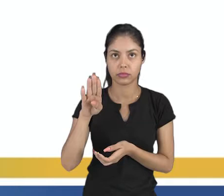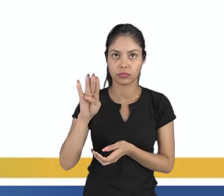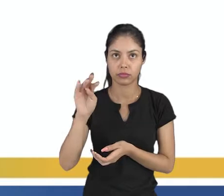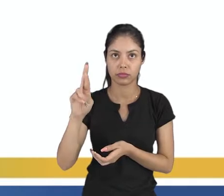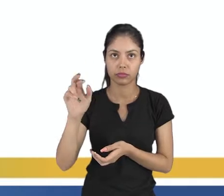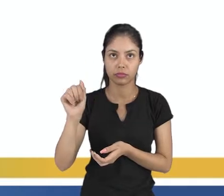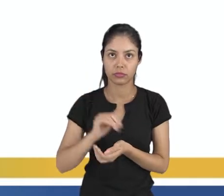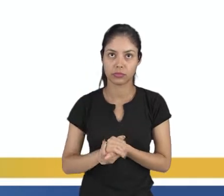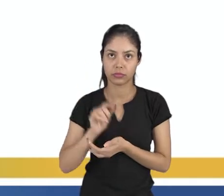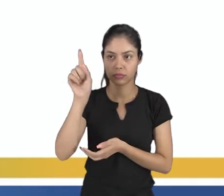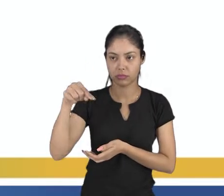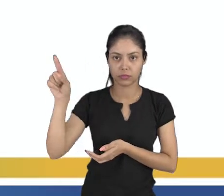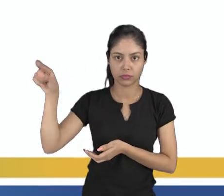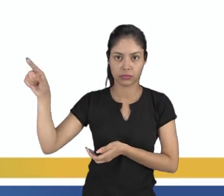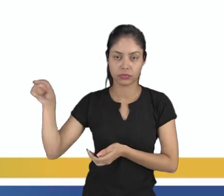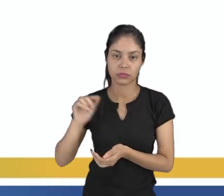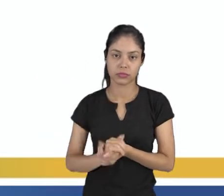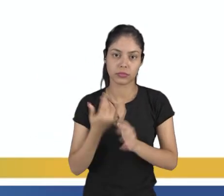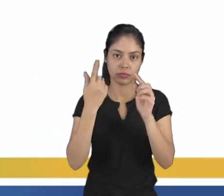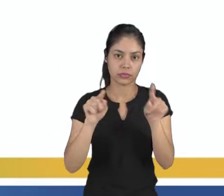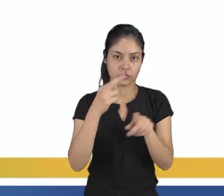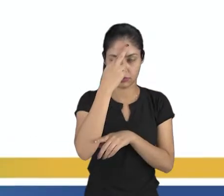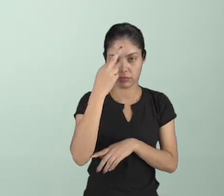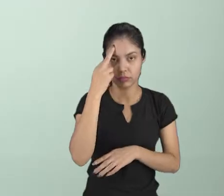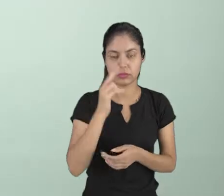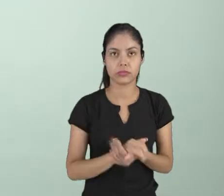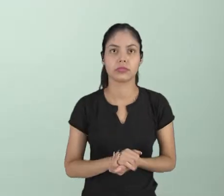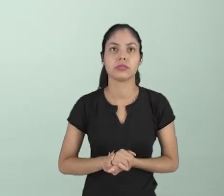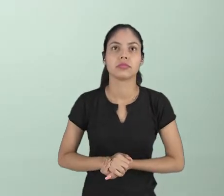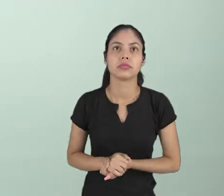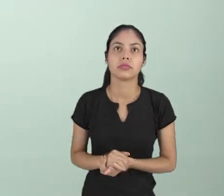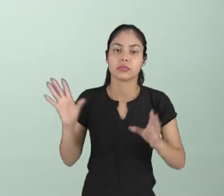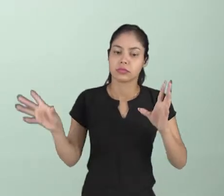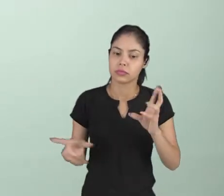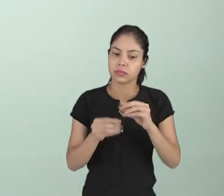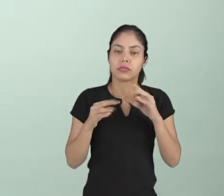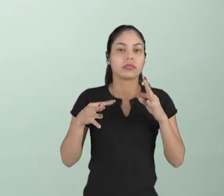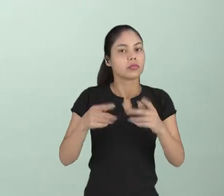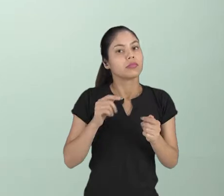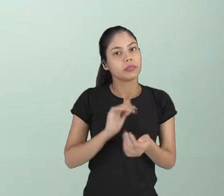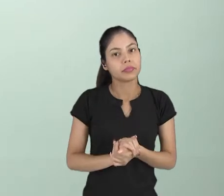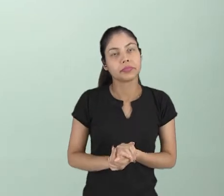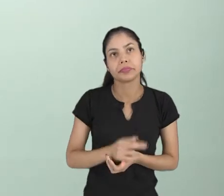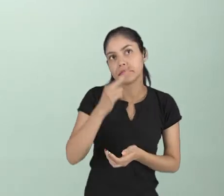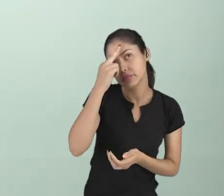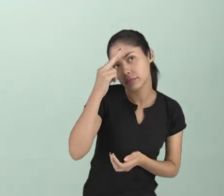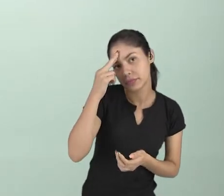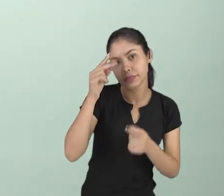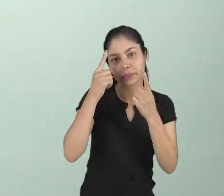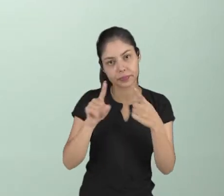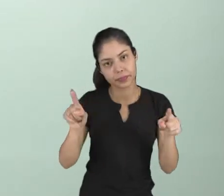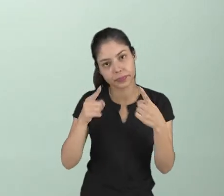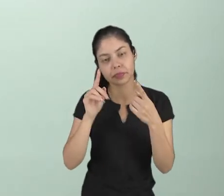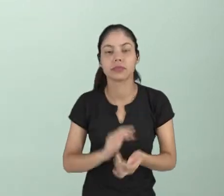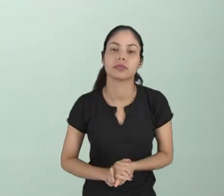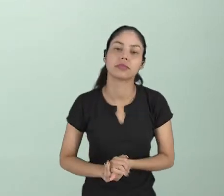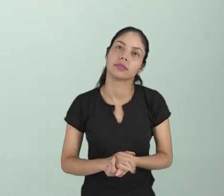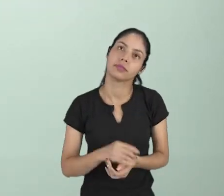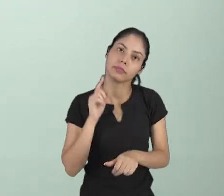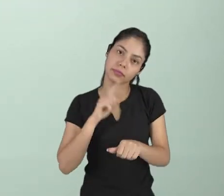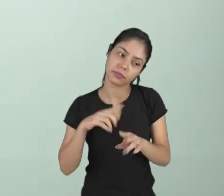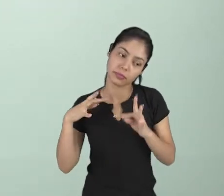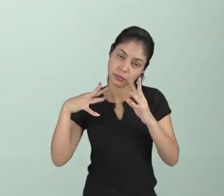conteúdo.brasilparalelo.com.br/história da música. Gente, esse artigo é completinho sobre a história da música. É claro que aqui a gente não vai ter tempo de